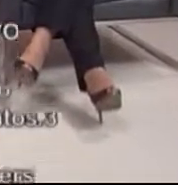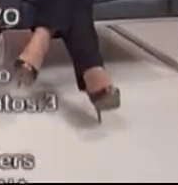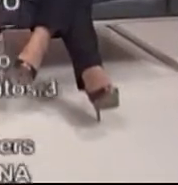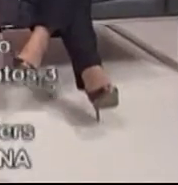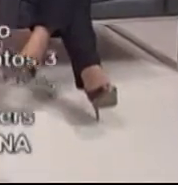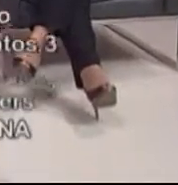obrigada